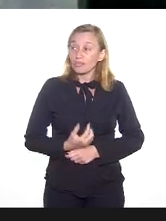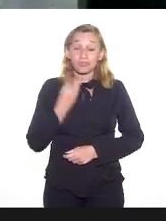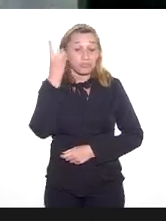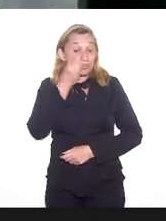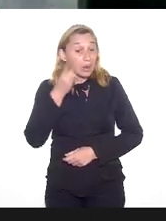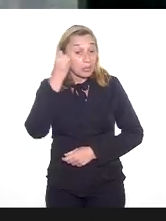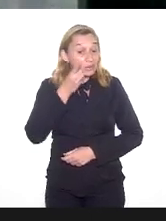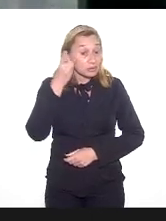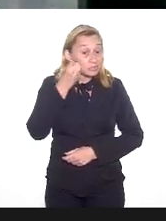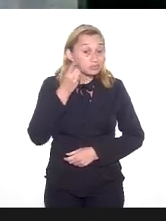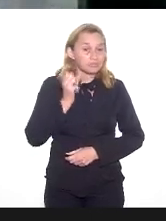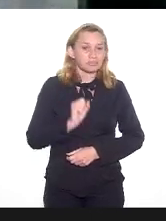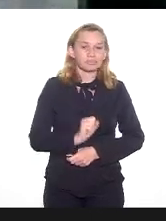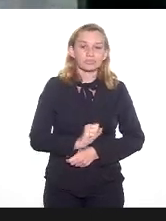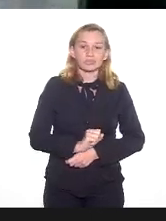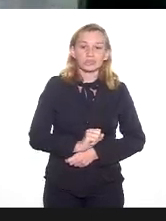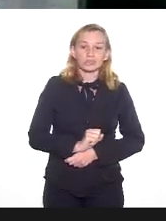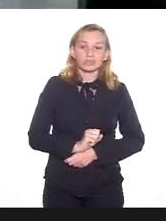deputado